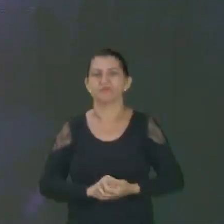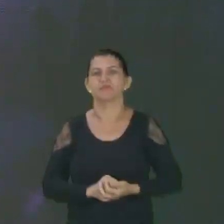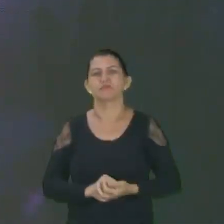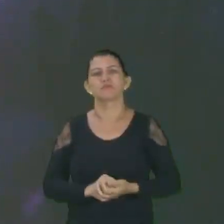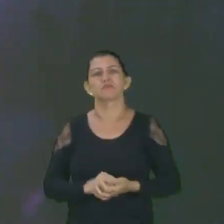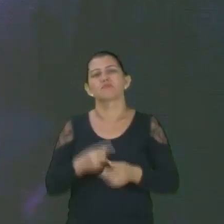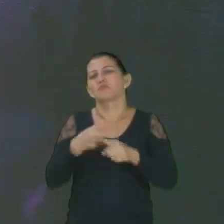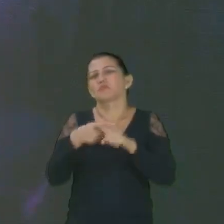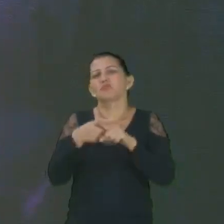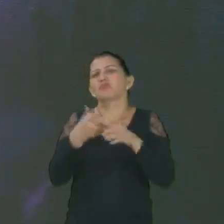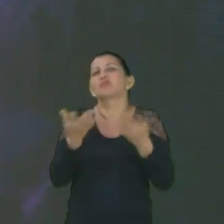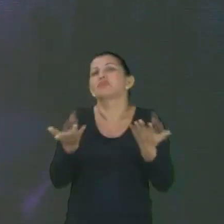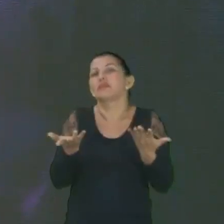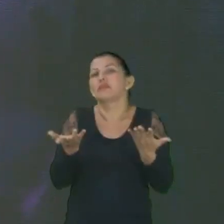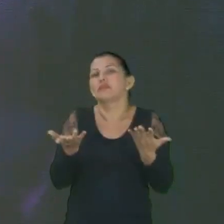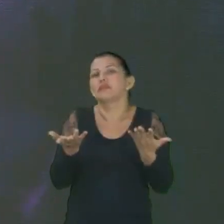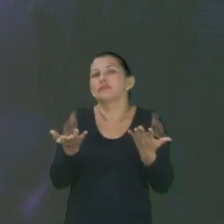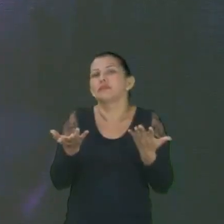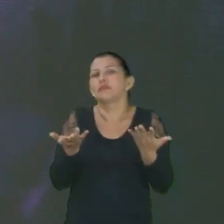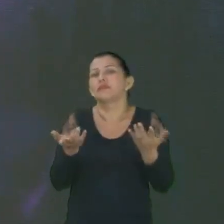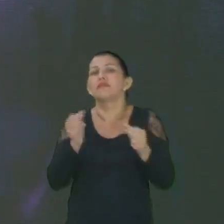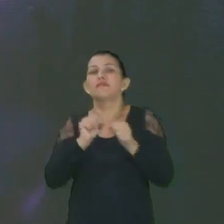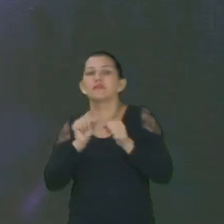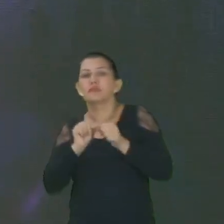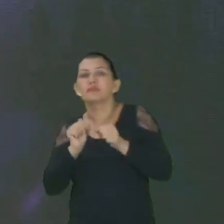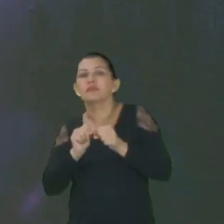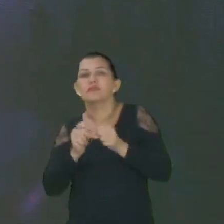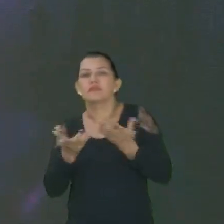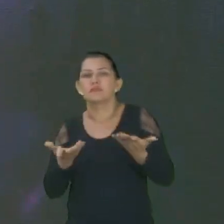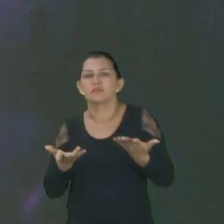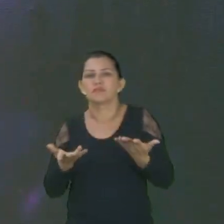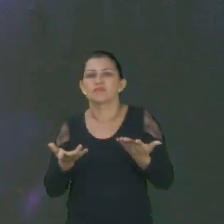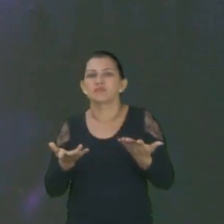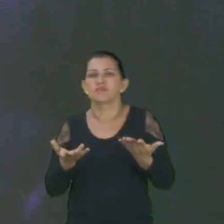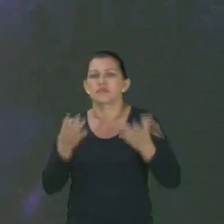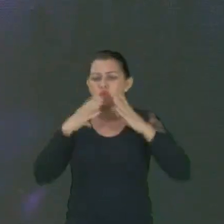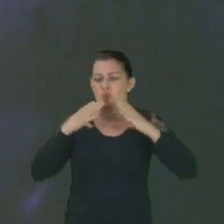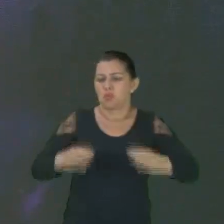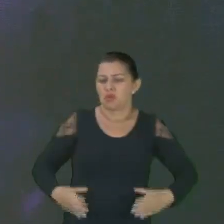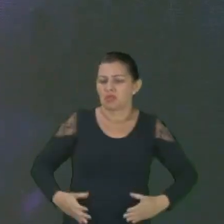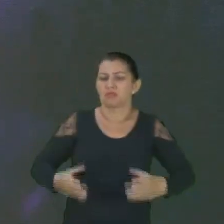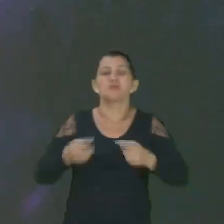isto? Porque nós temos uma origem. Olhe para cá.